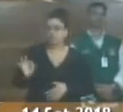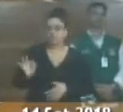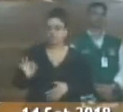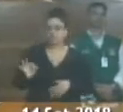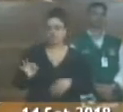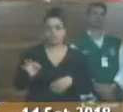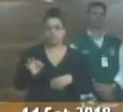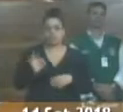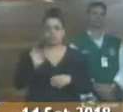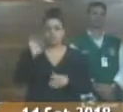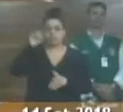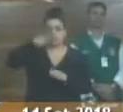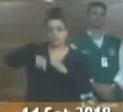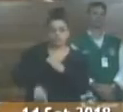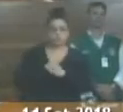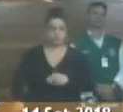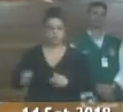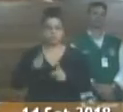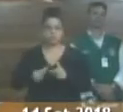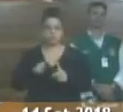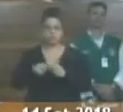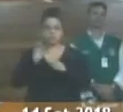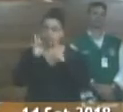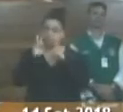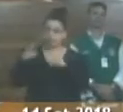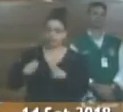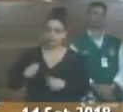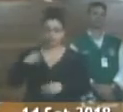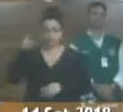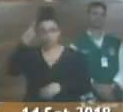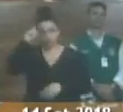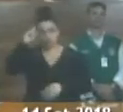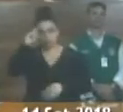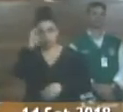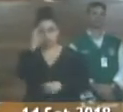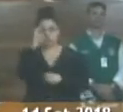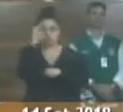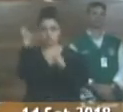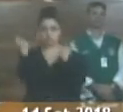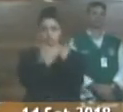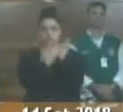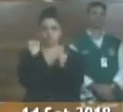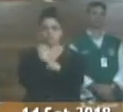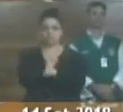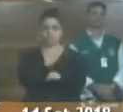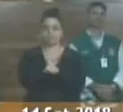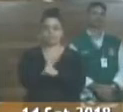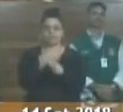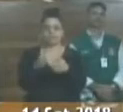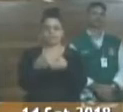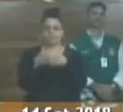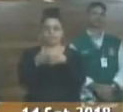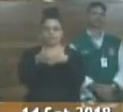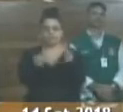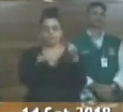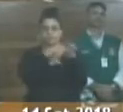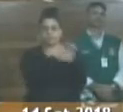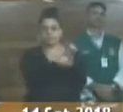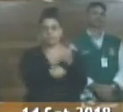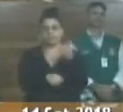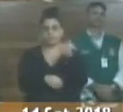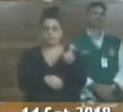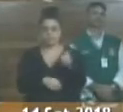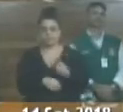dos problemas, elas simplesmente vivenciam. Elas acordam todo dia, 5 horas da manhã, para esperar um barco que pega elas no cais às